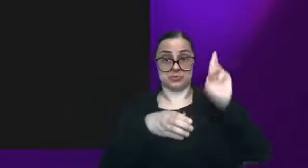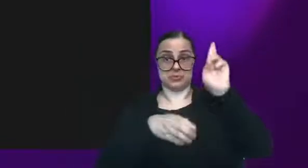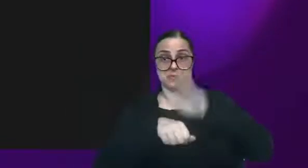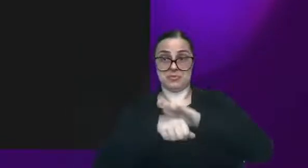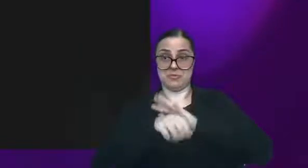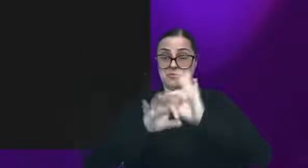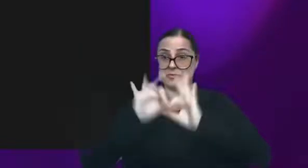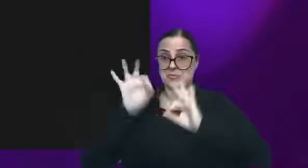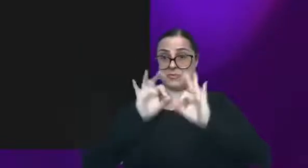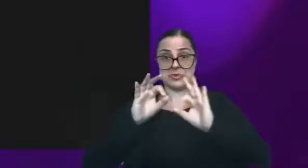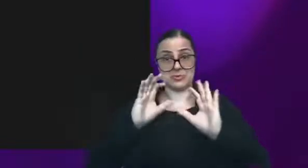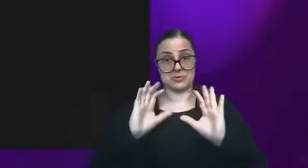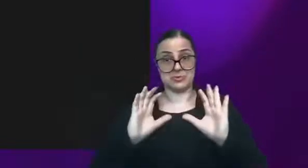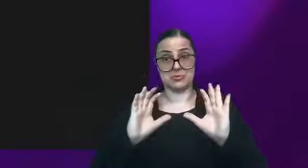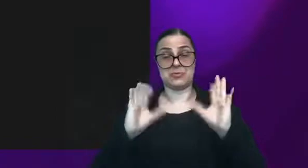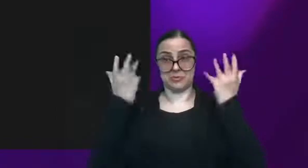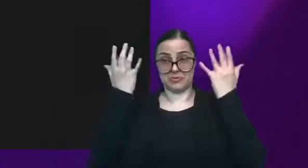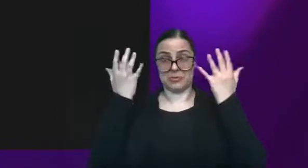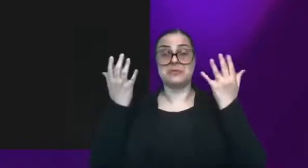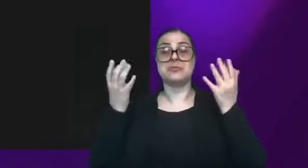uma palestra do professor Hugo.